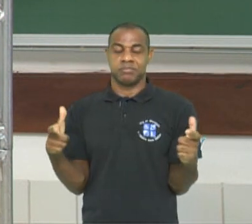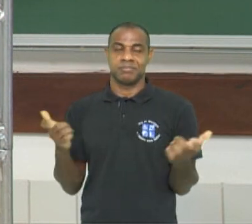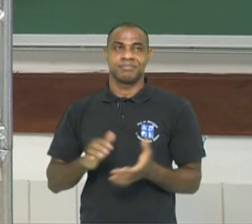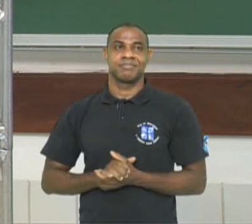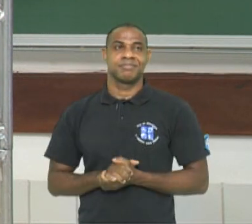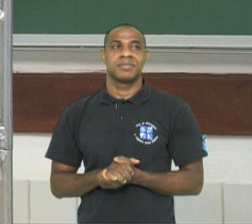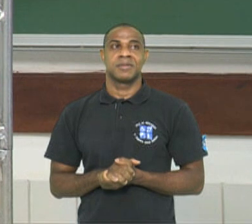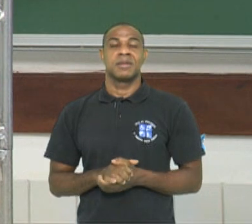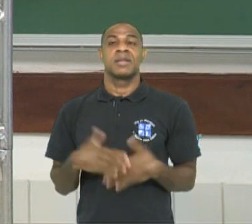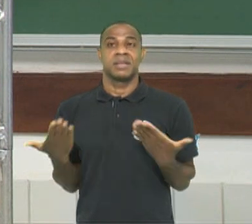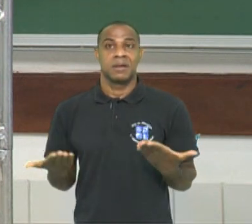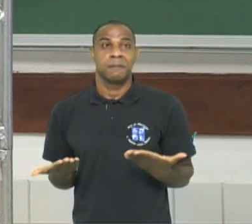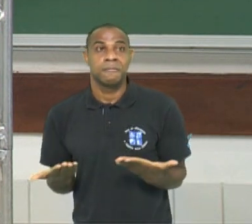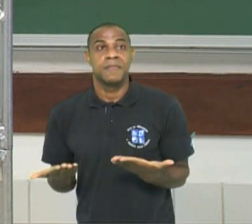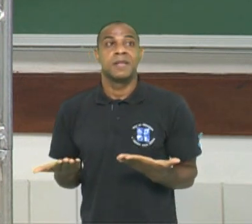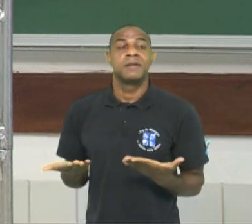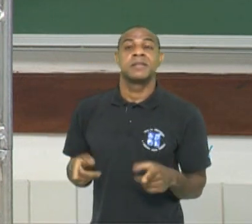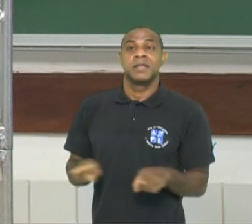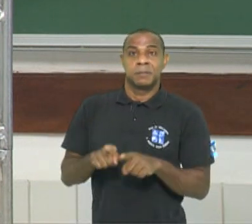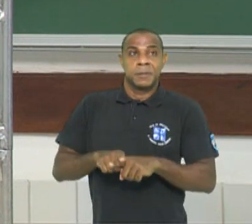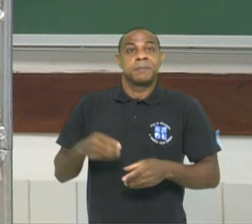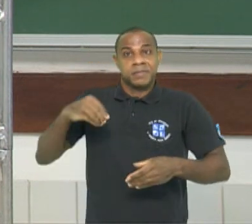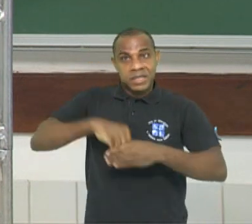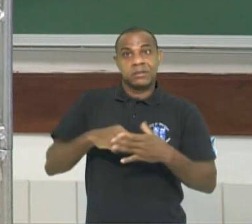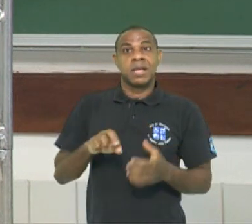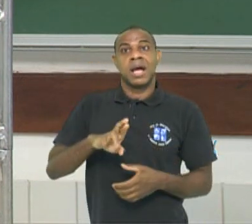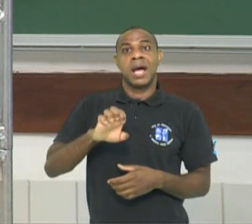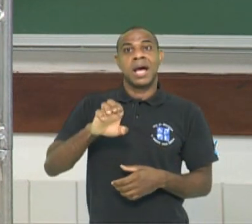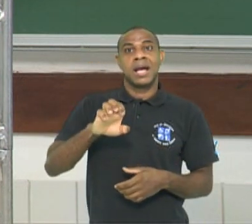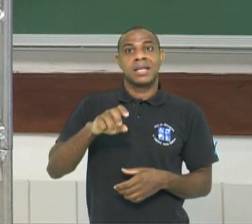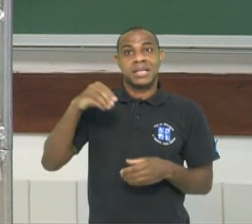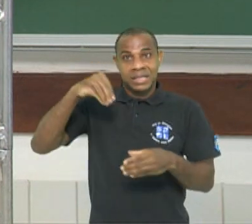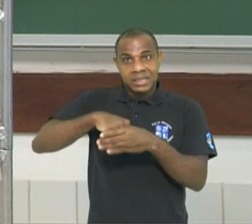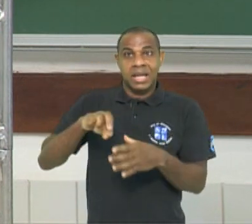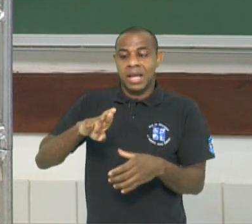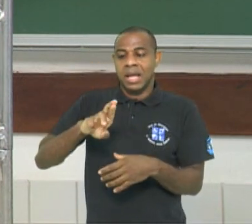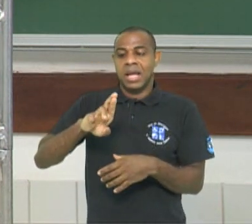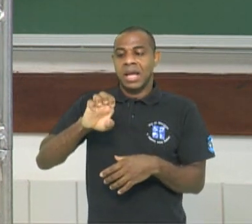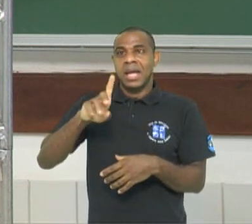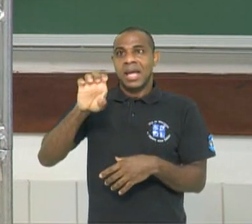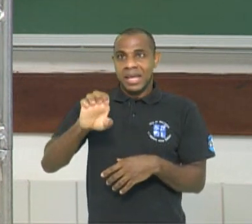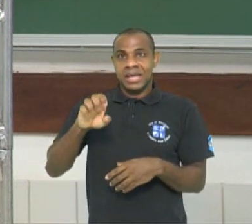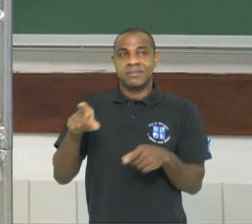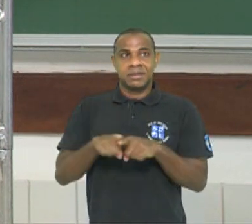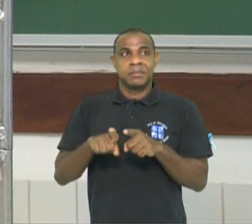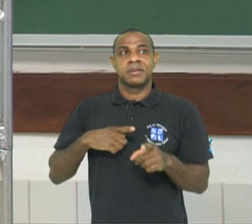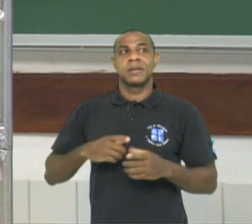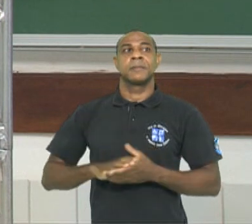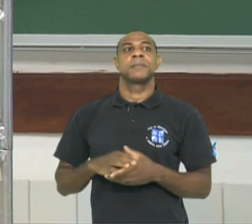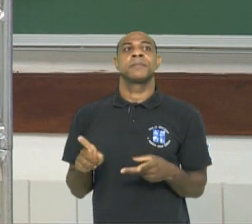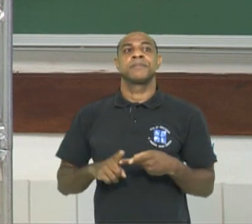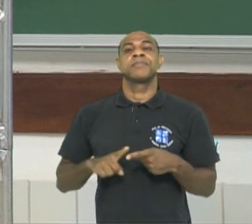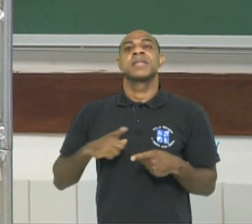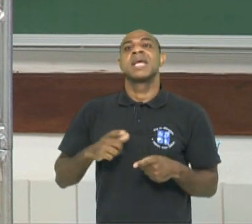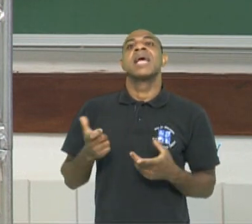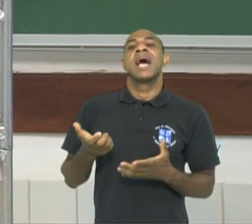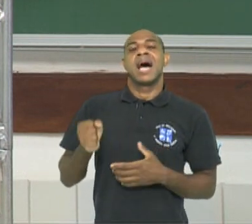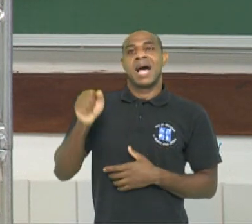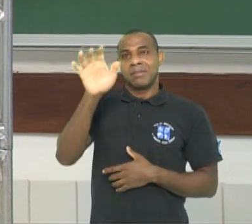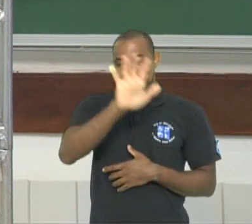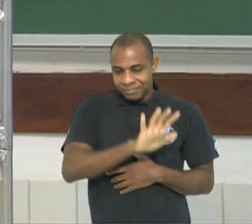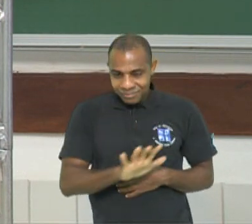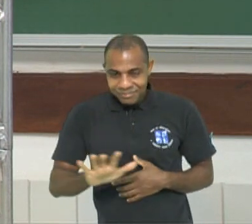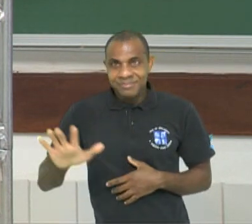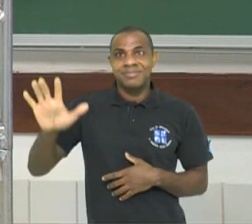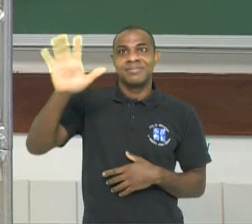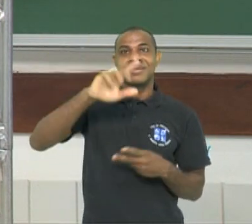todo. Dentro dessa rede urbana ainda vão existir outras classificações de cidade. Tem a grande metrópole nacional, vai